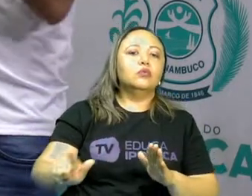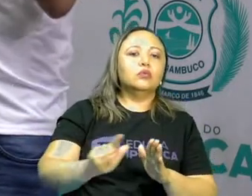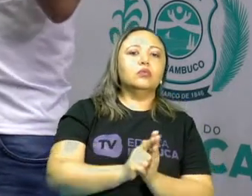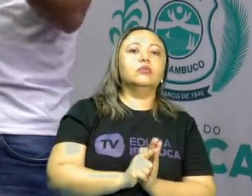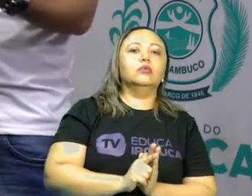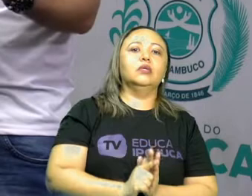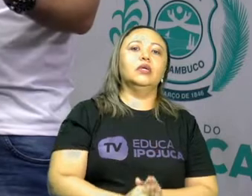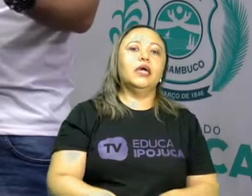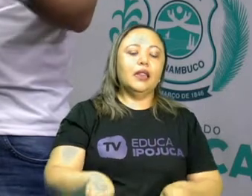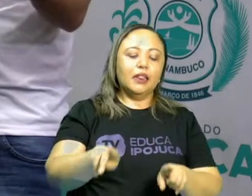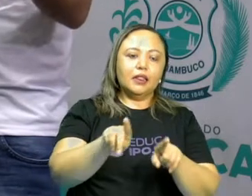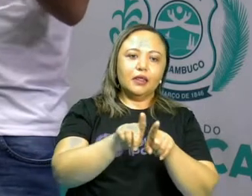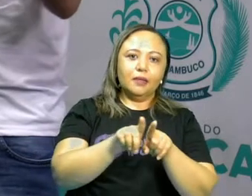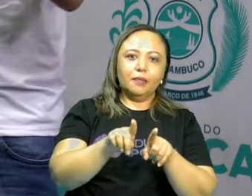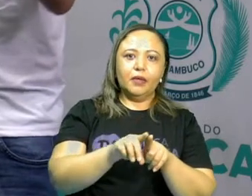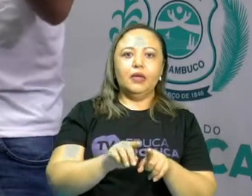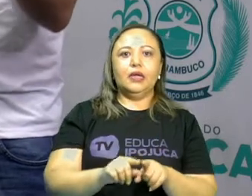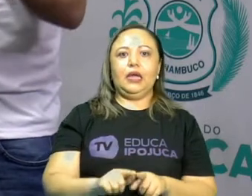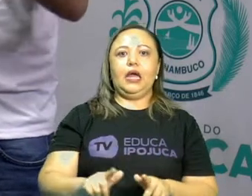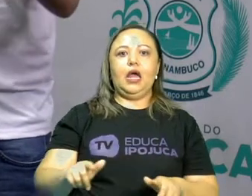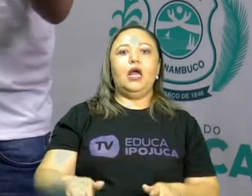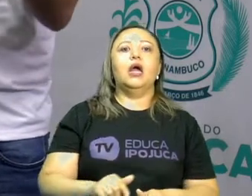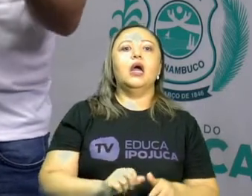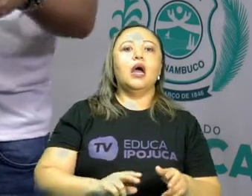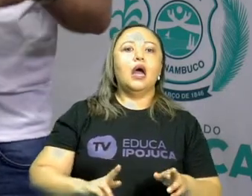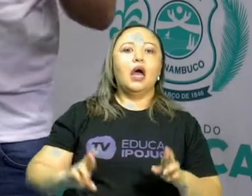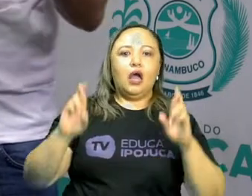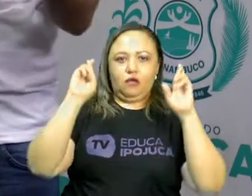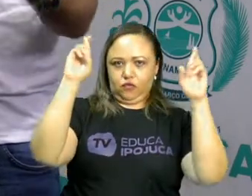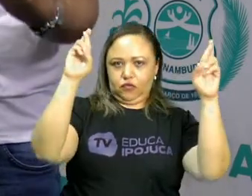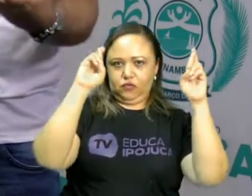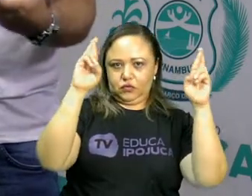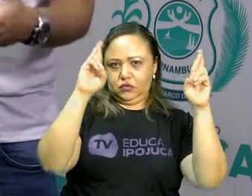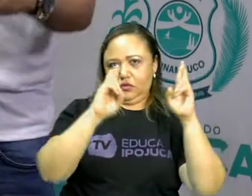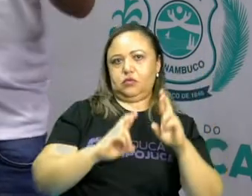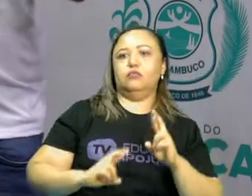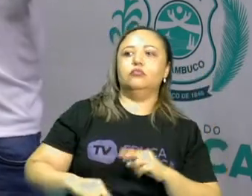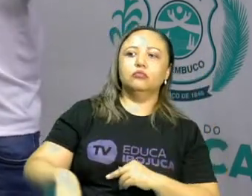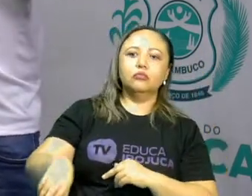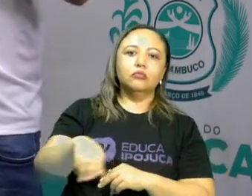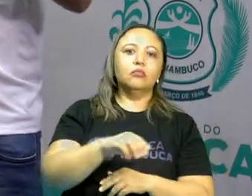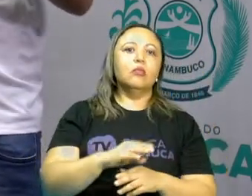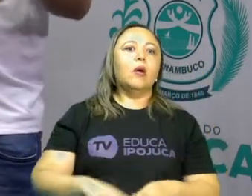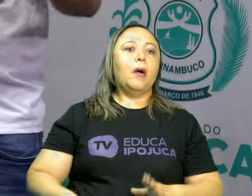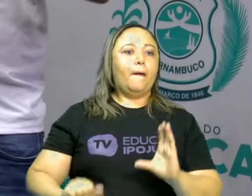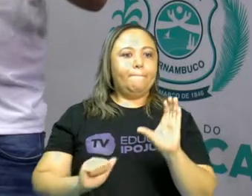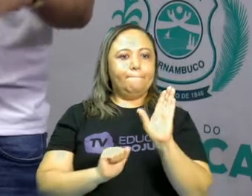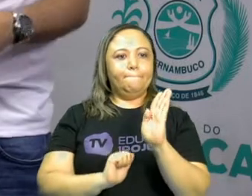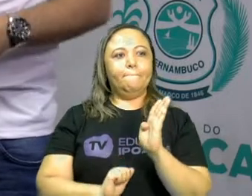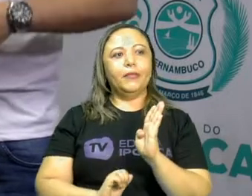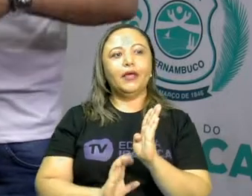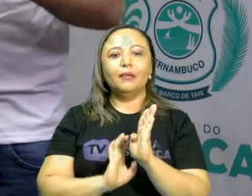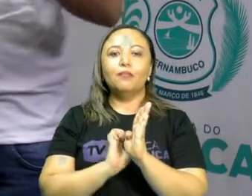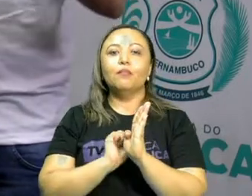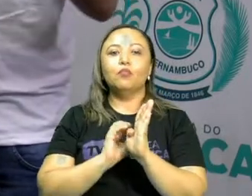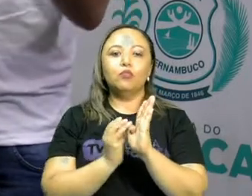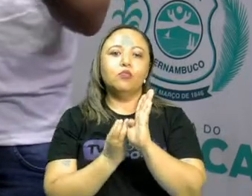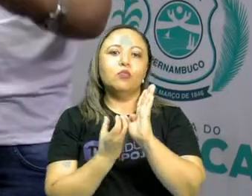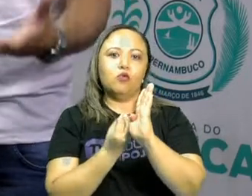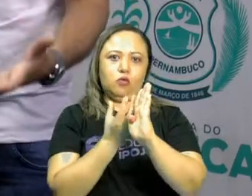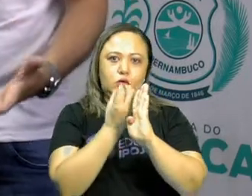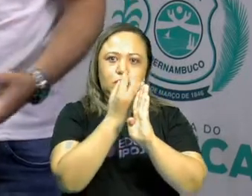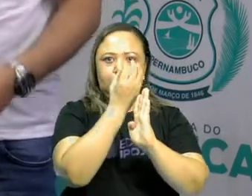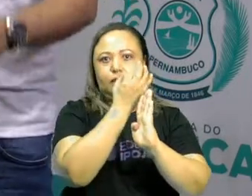revolução burguesa né então a burguesia quiabo vezes um Comerciantes os Comerciantes em busca de